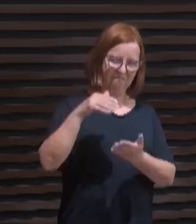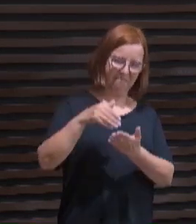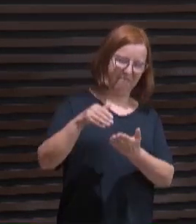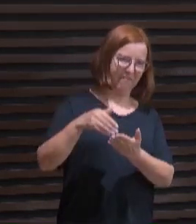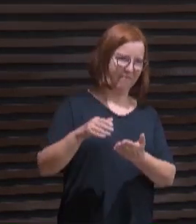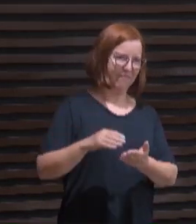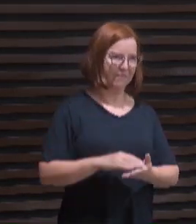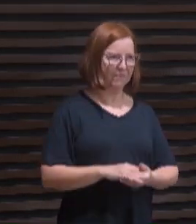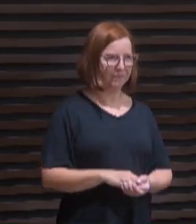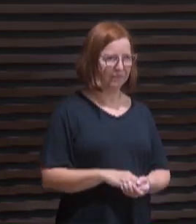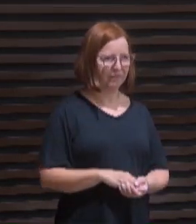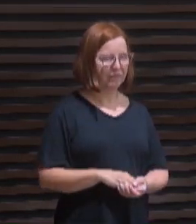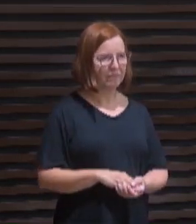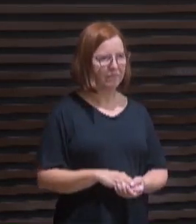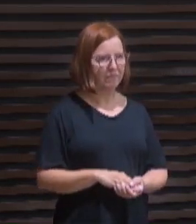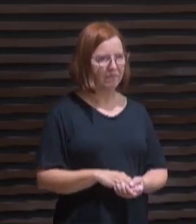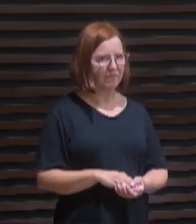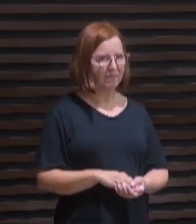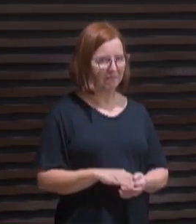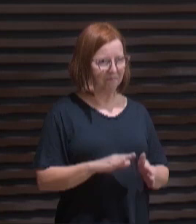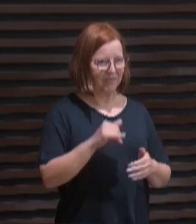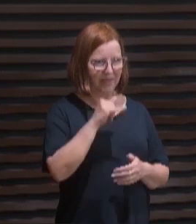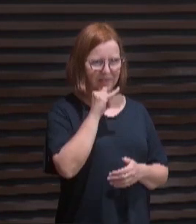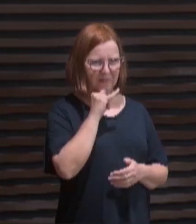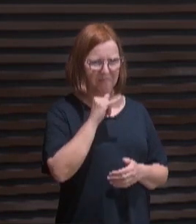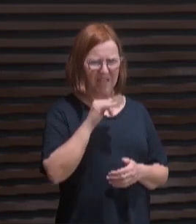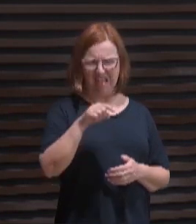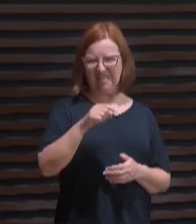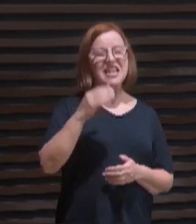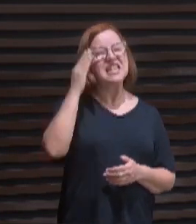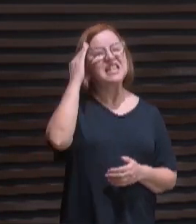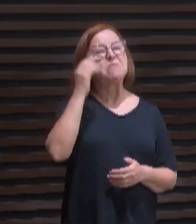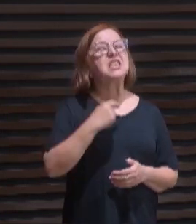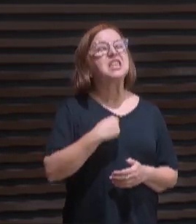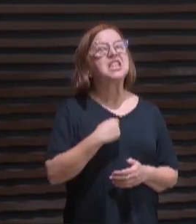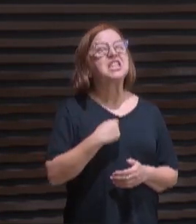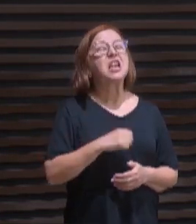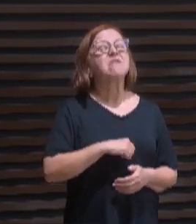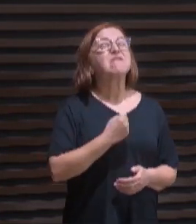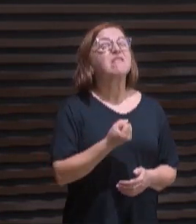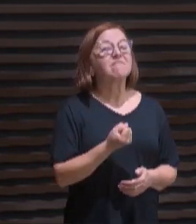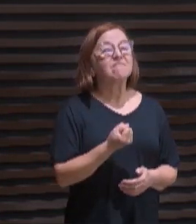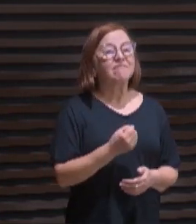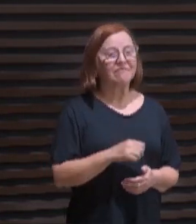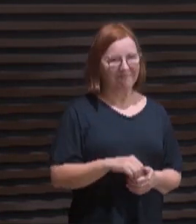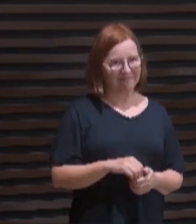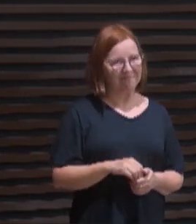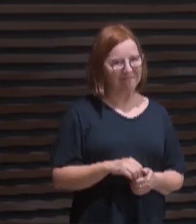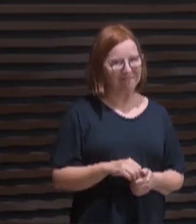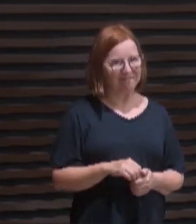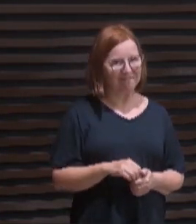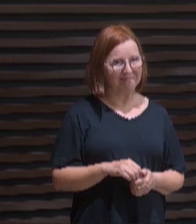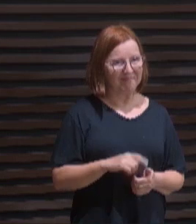arrogantes. Você sabe quem eu sou? aí tem uma